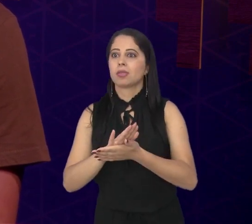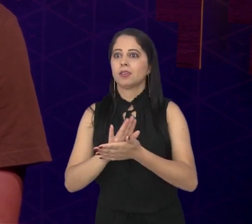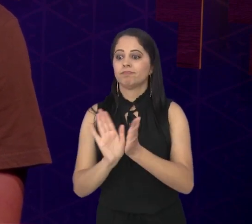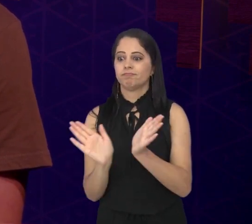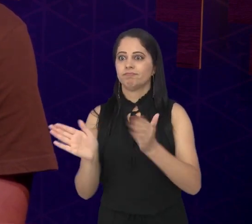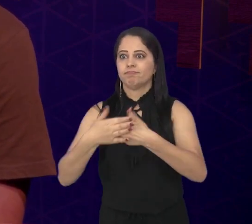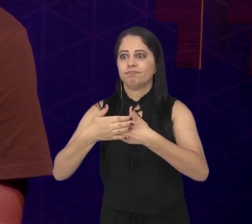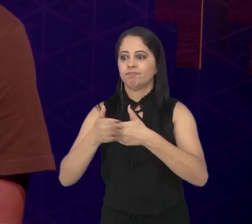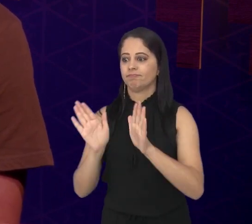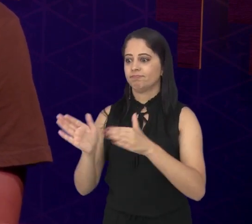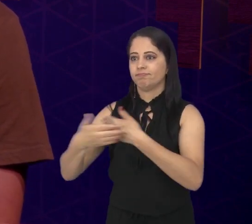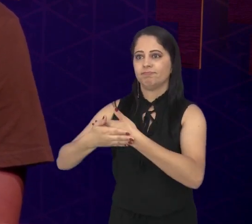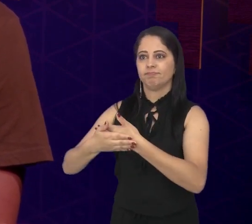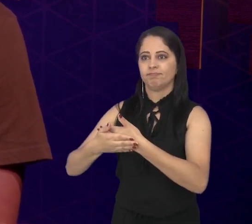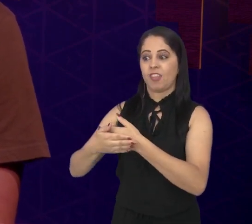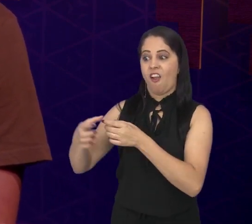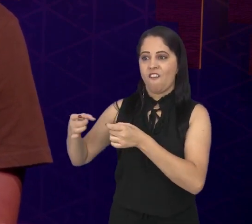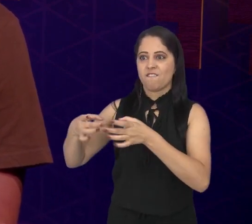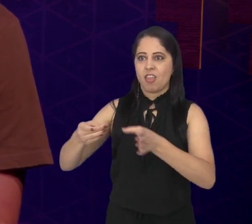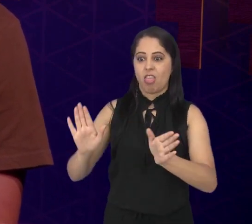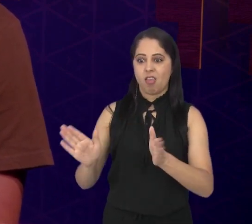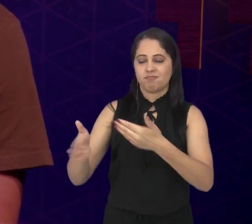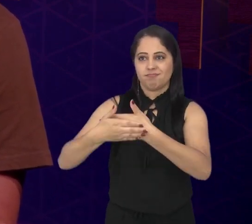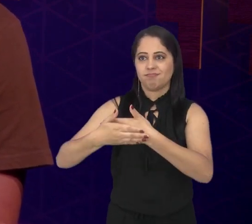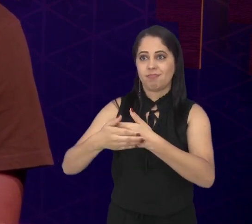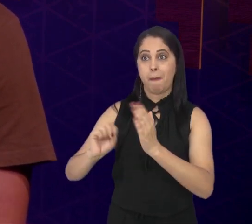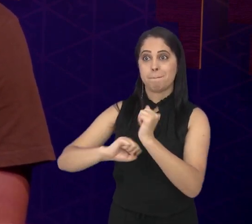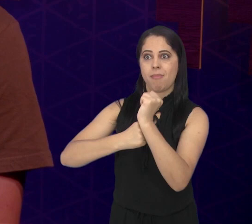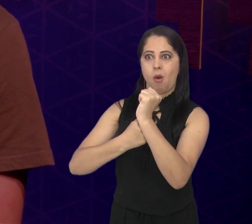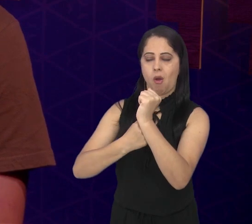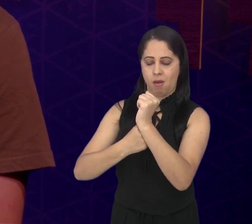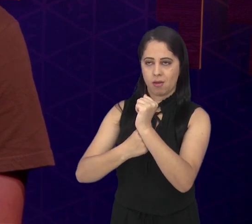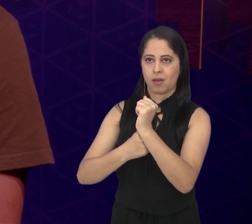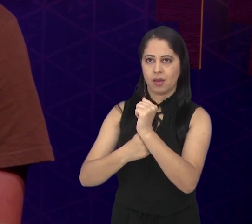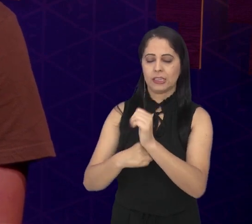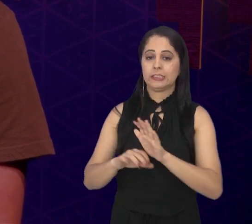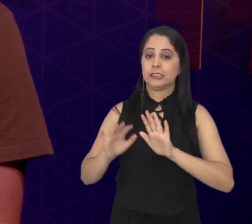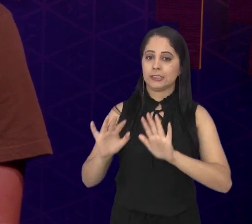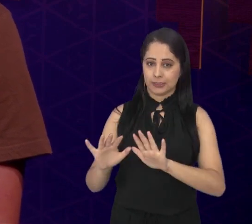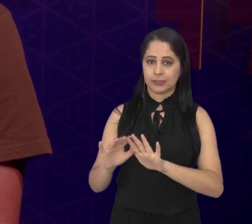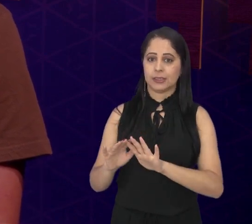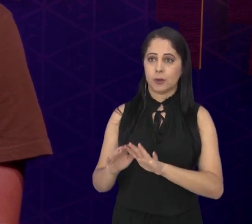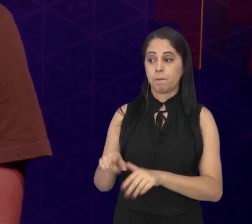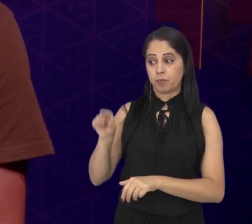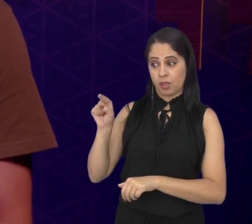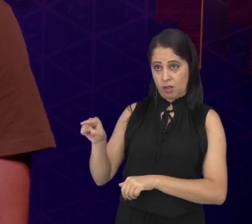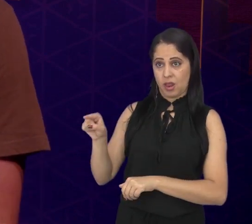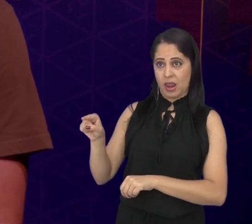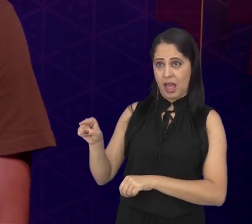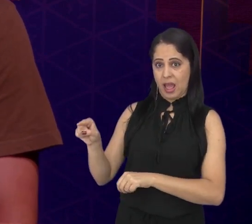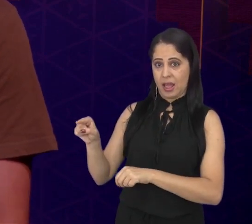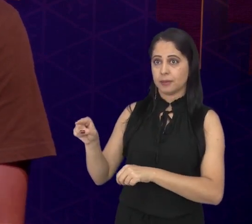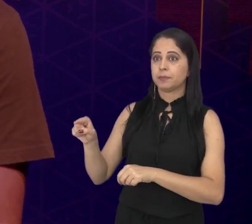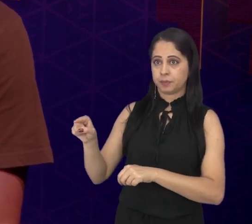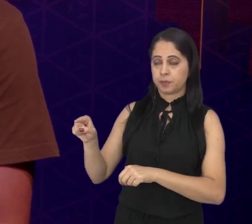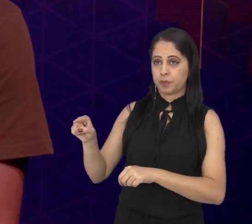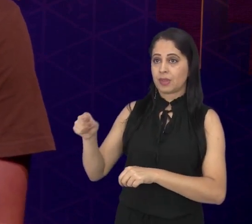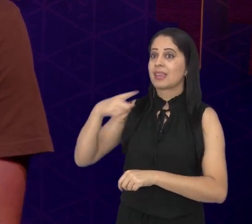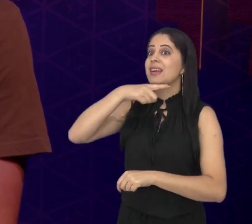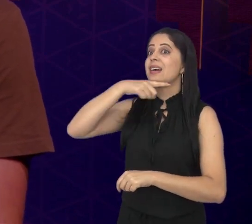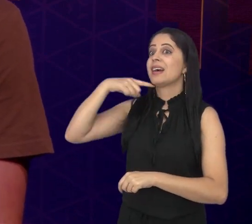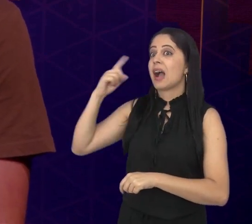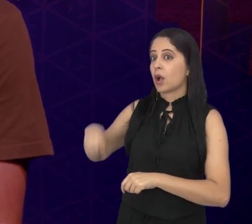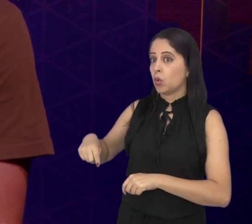Então, ela fechou a exportação de gás natural para a Europa. Né? E ela estava guerreando, ela